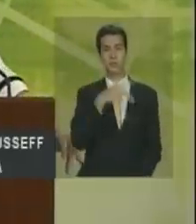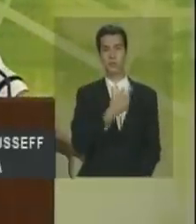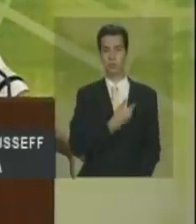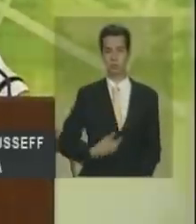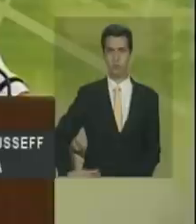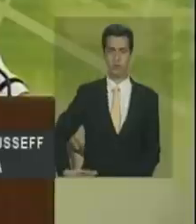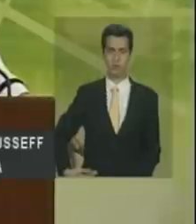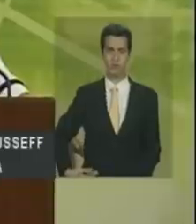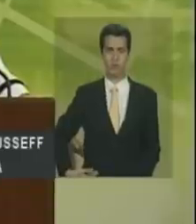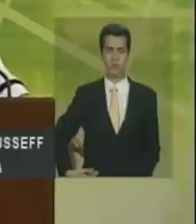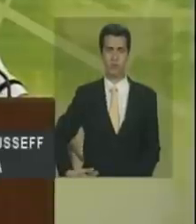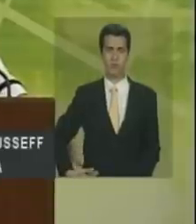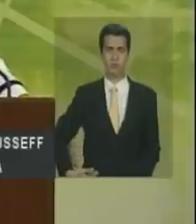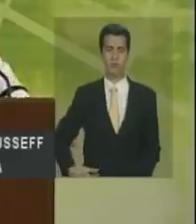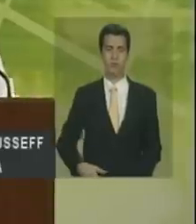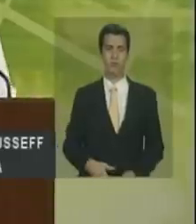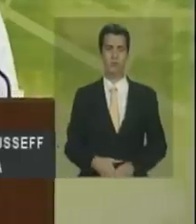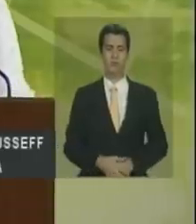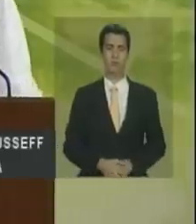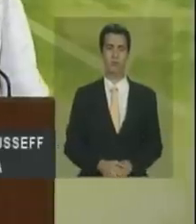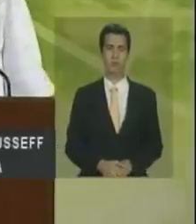desoneração da folha de pagamento.